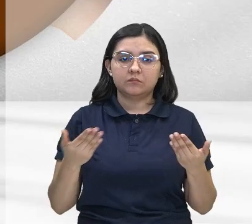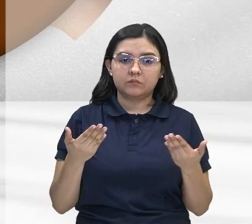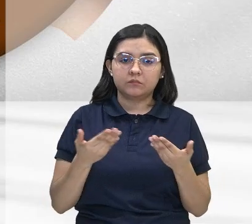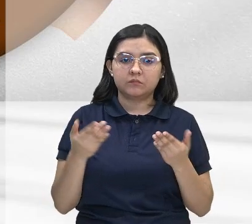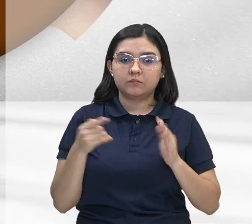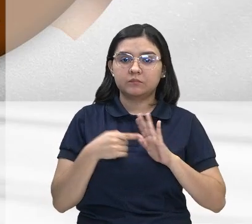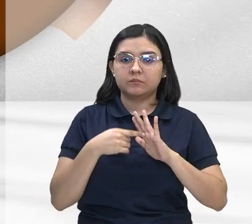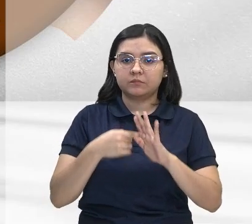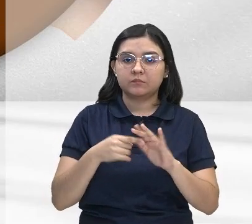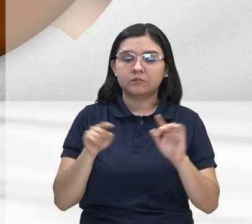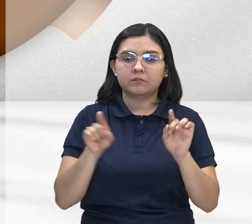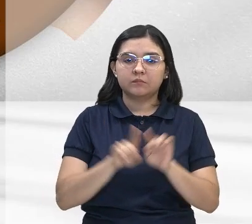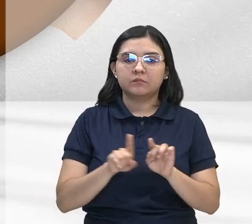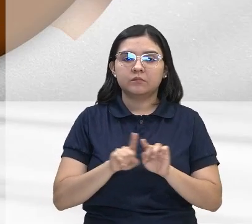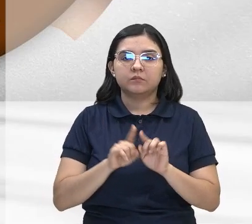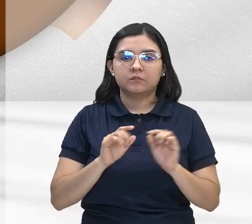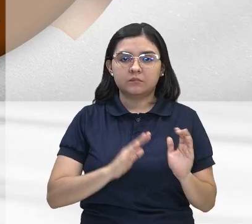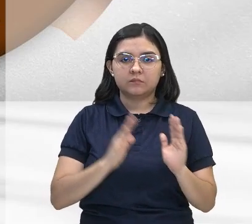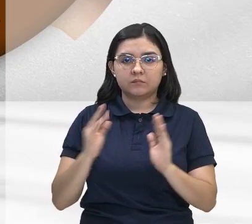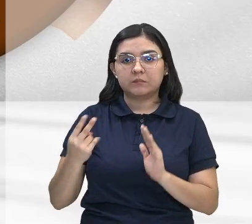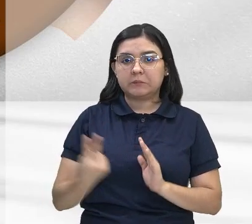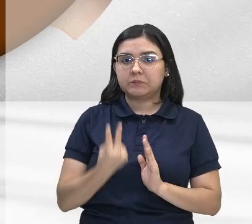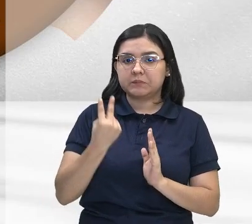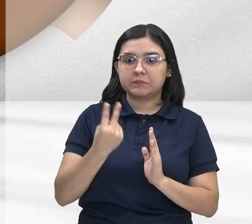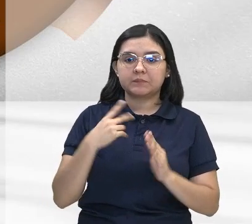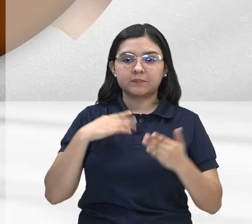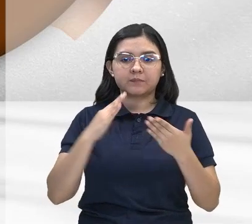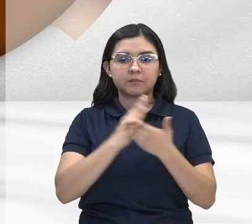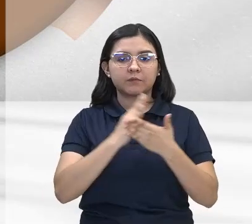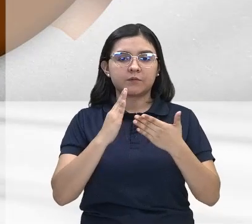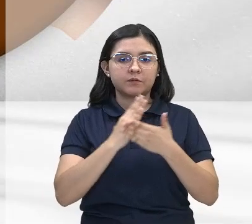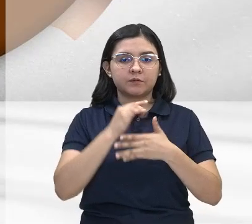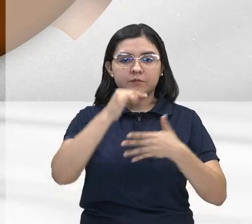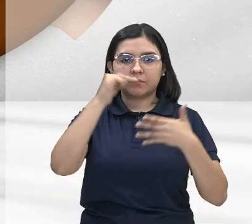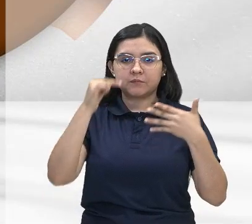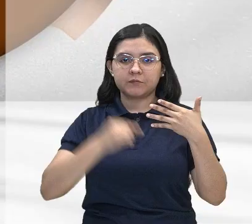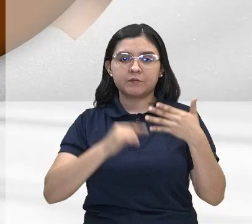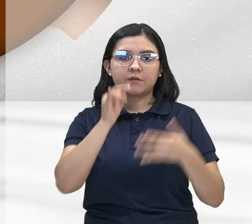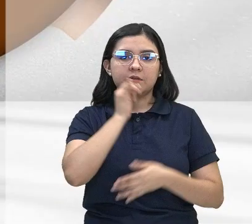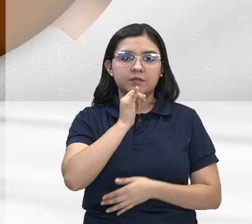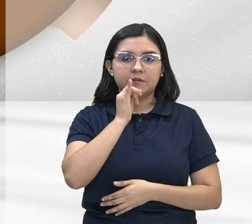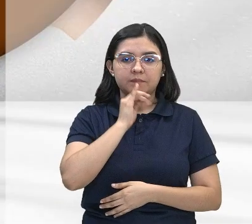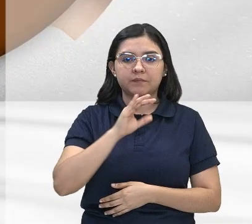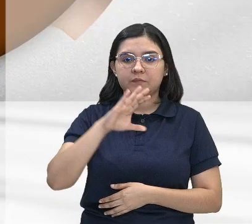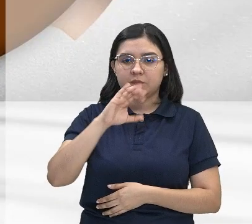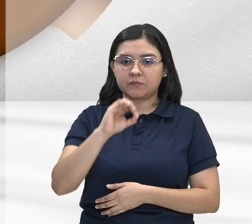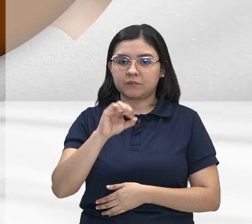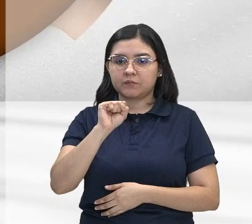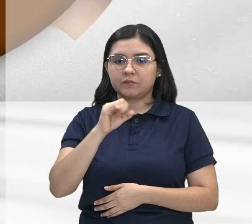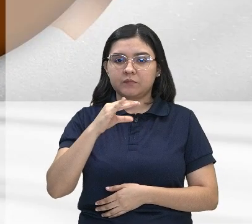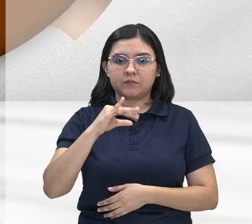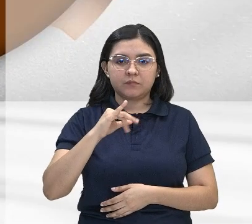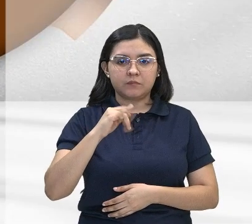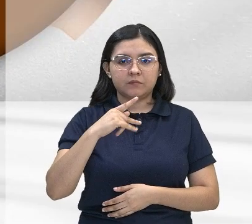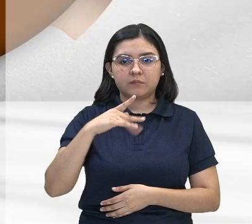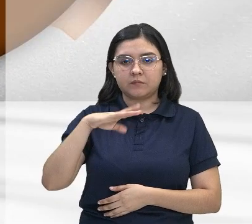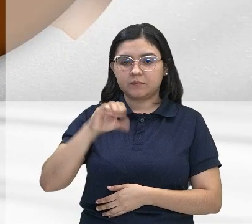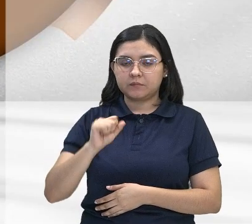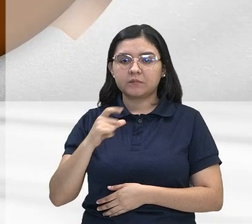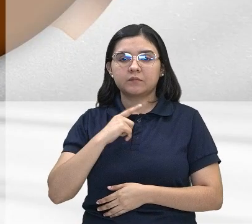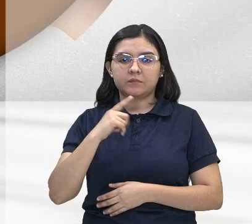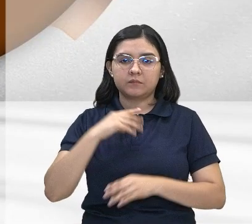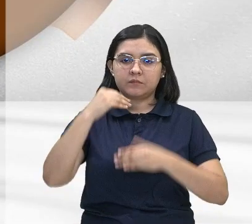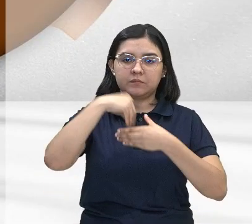para vocês, nesta unidade 2, alguns exemplos de OCIPs que estão presentes na